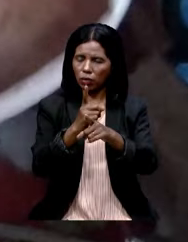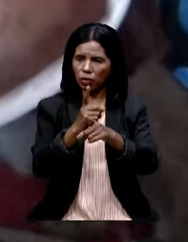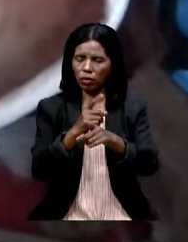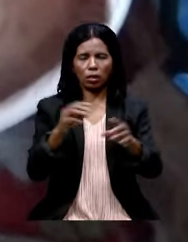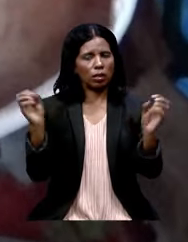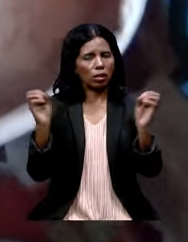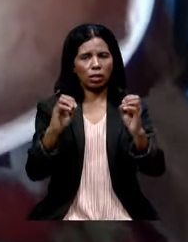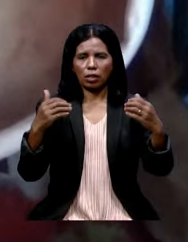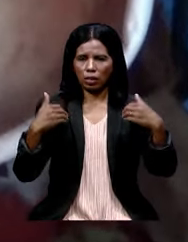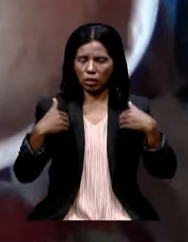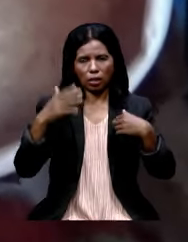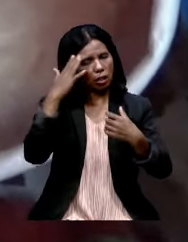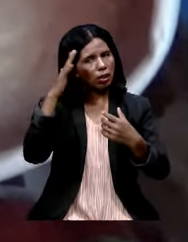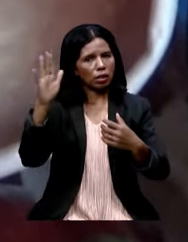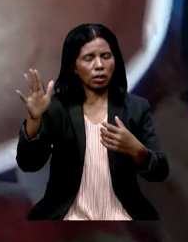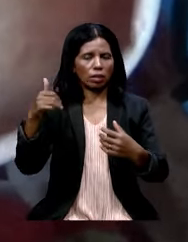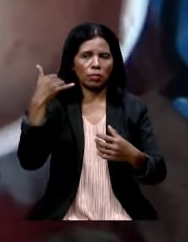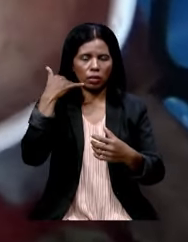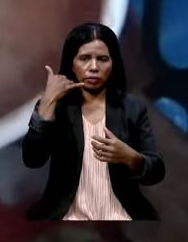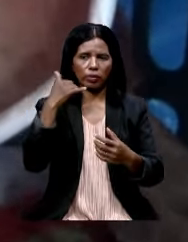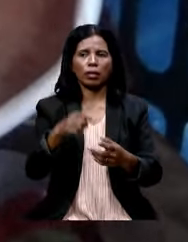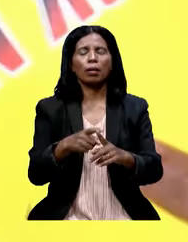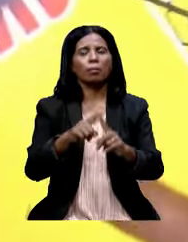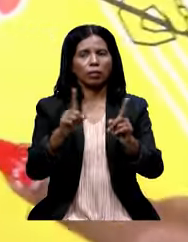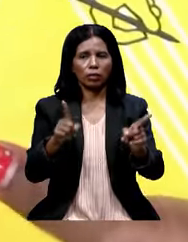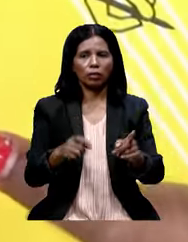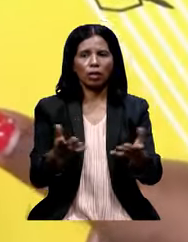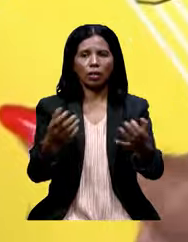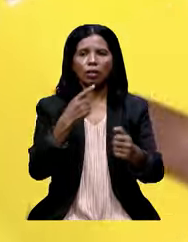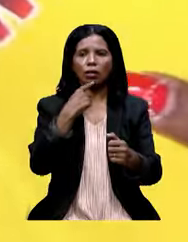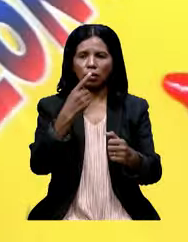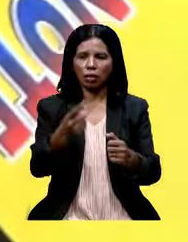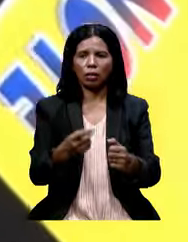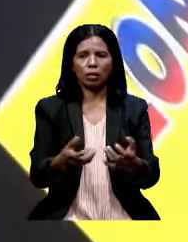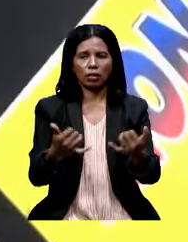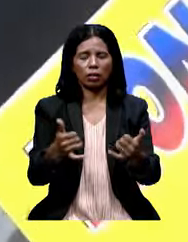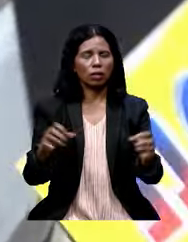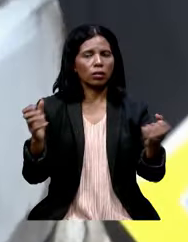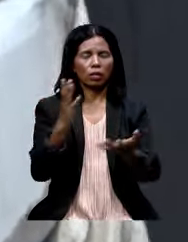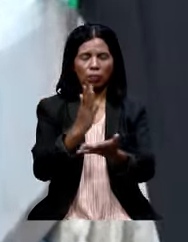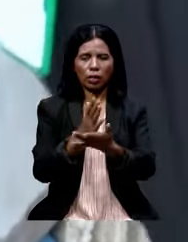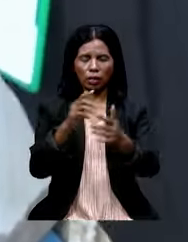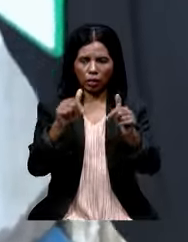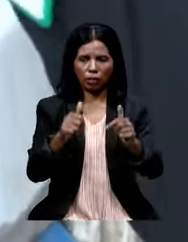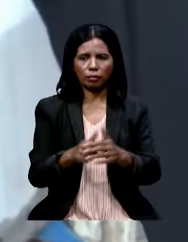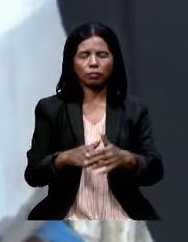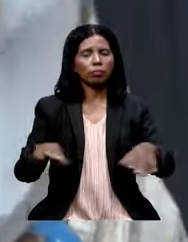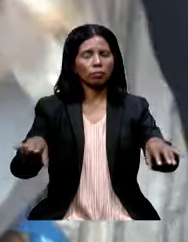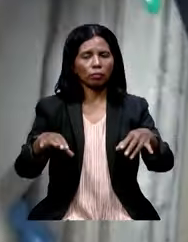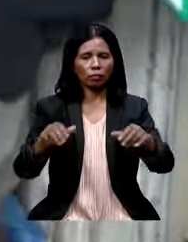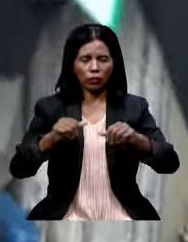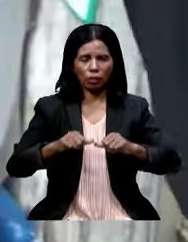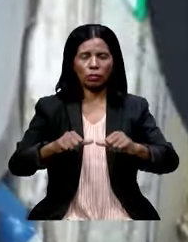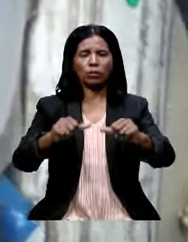tama la atende a minha telefone, mas bem a cara que tem cata e Daniel os para de ter nenhuma serviço nesse e